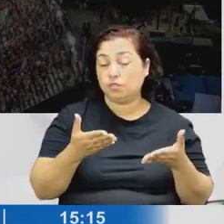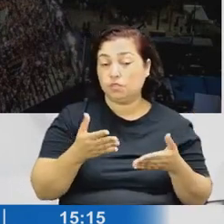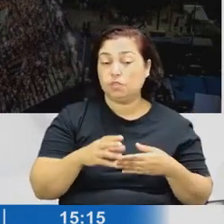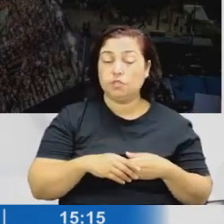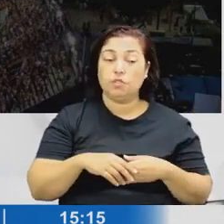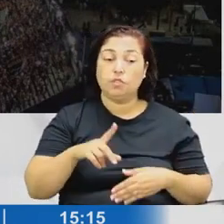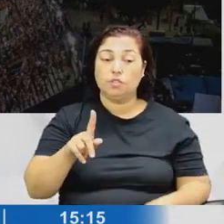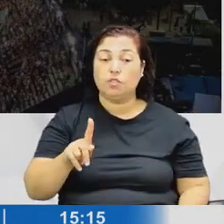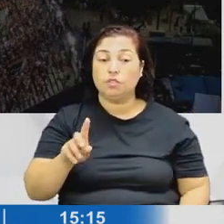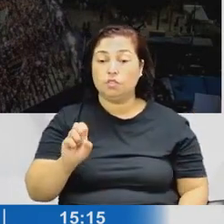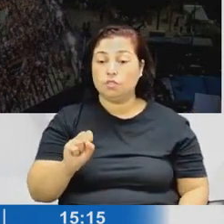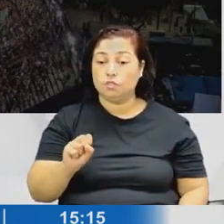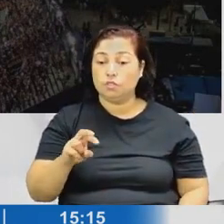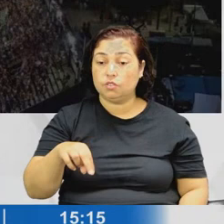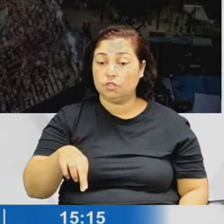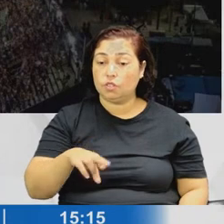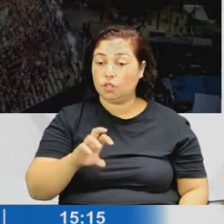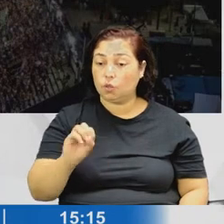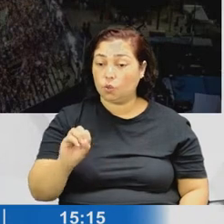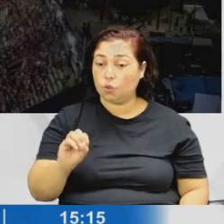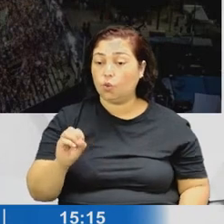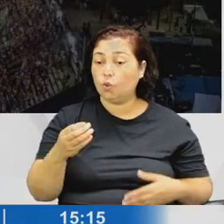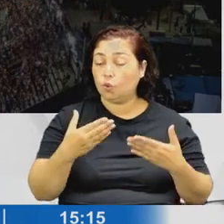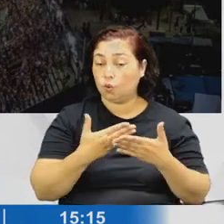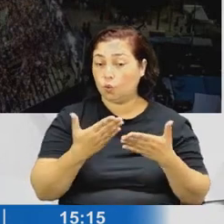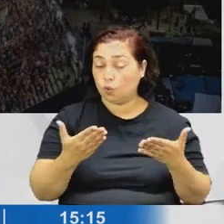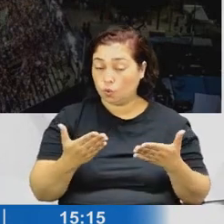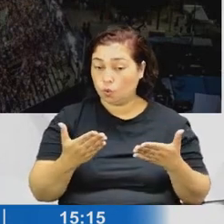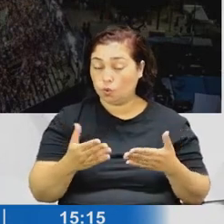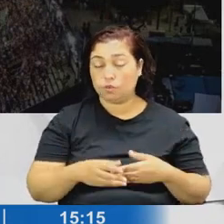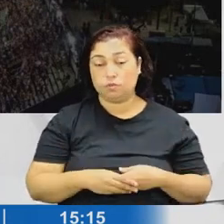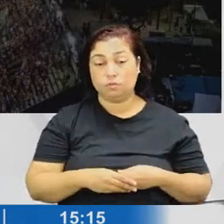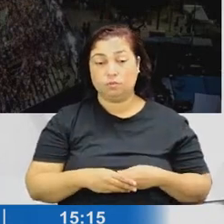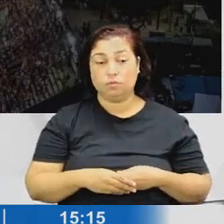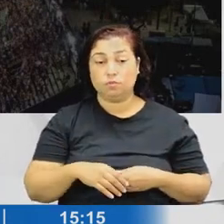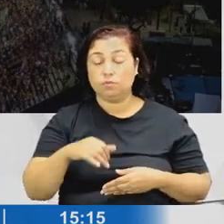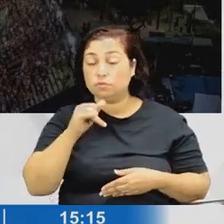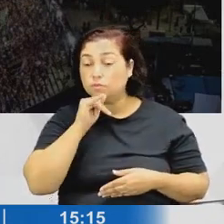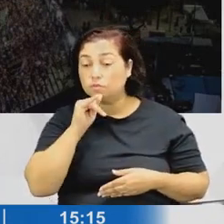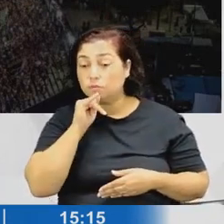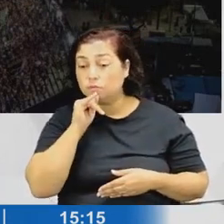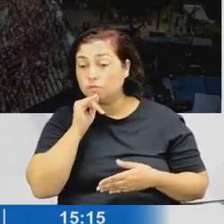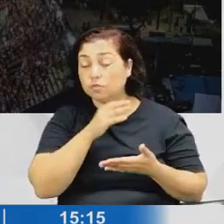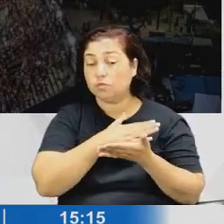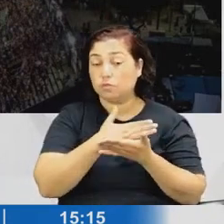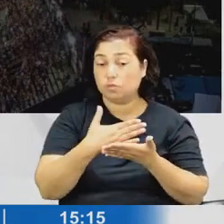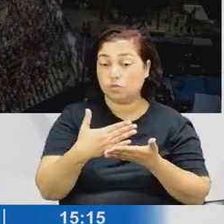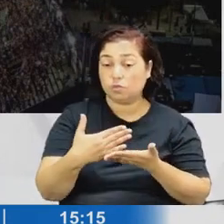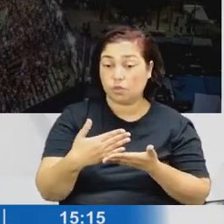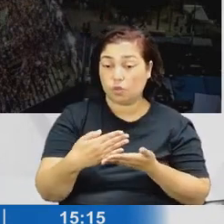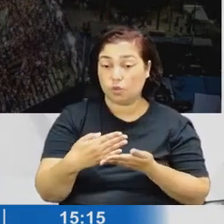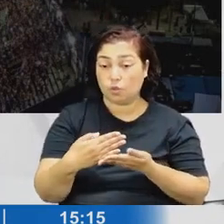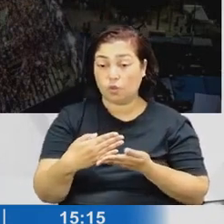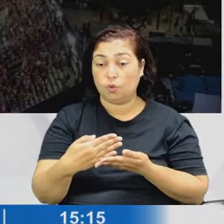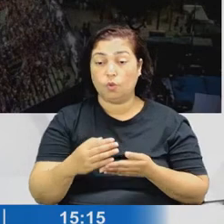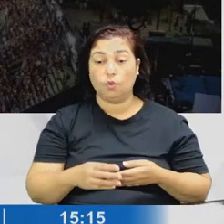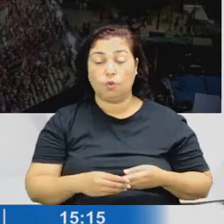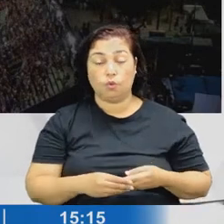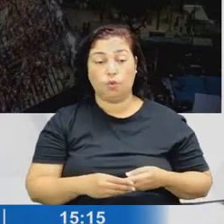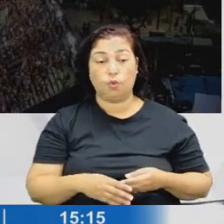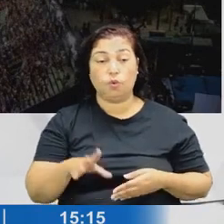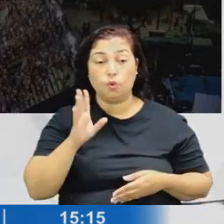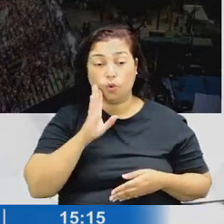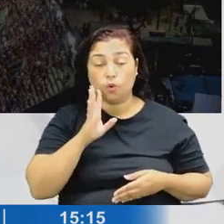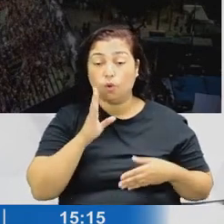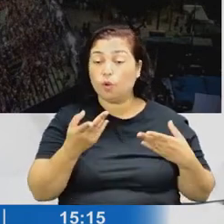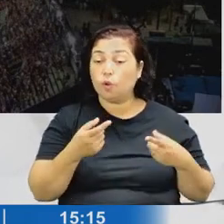gênero e de aborto aí ali é um carro alegórico aí como é que trabalha o início o carro alegórico é legal